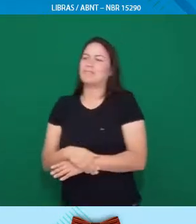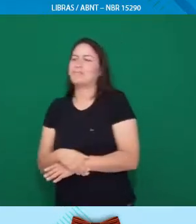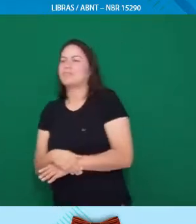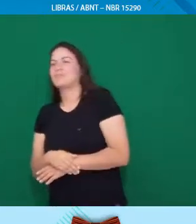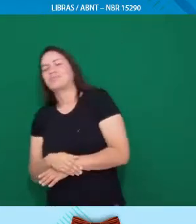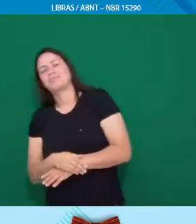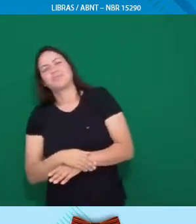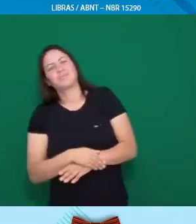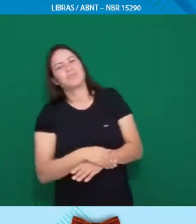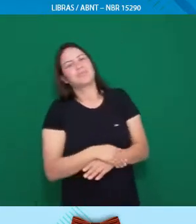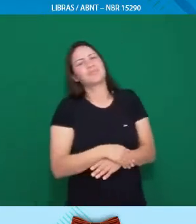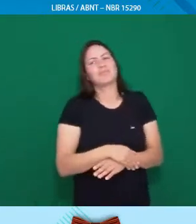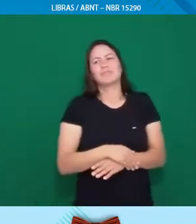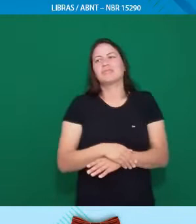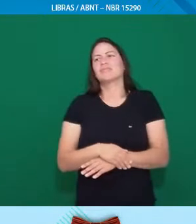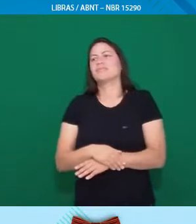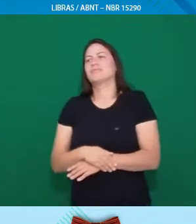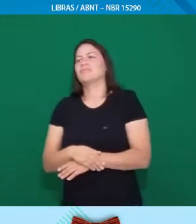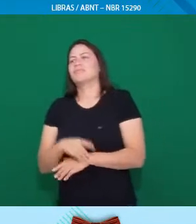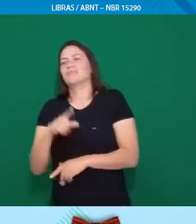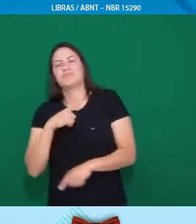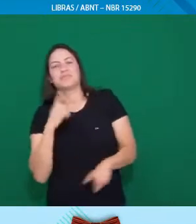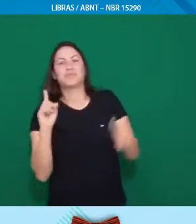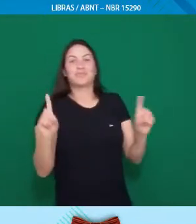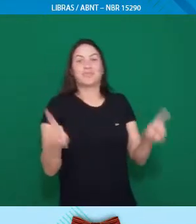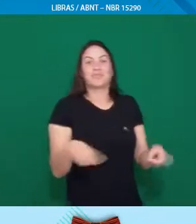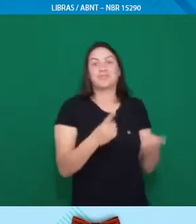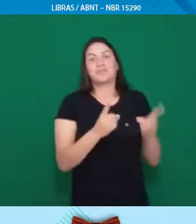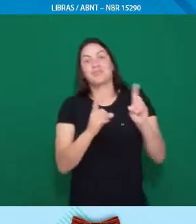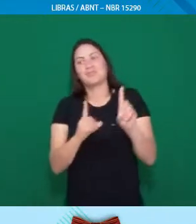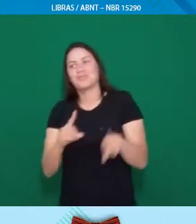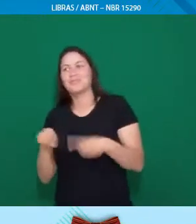virar um E aí